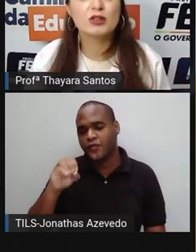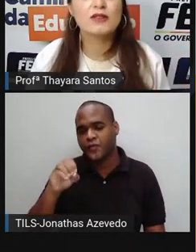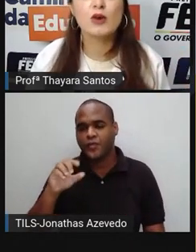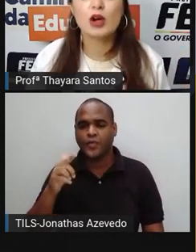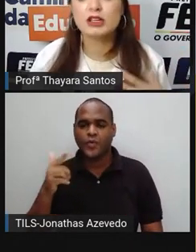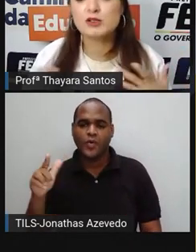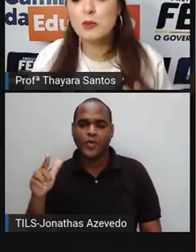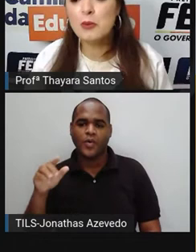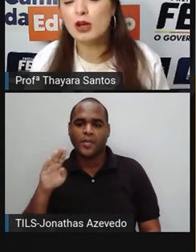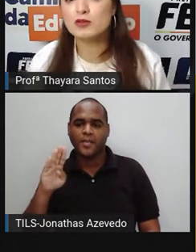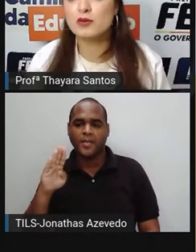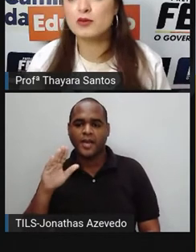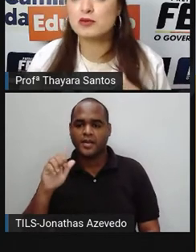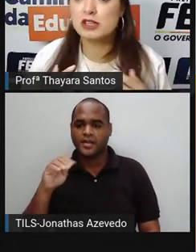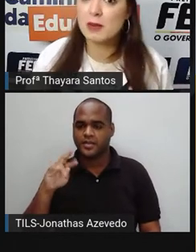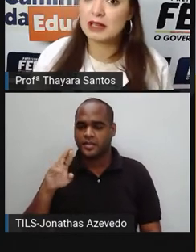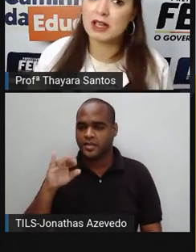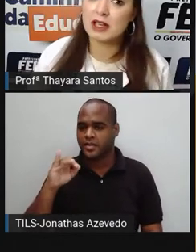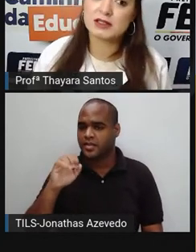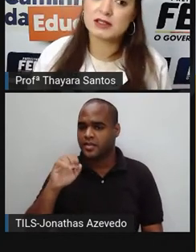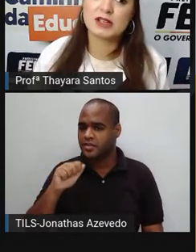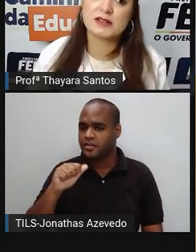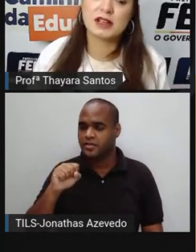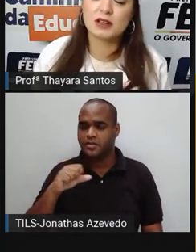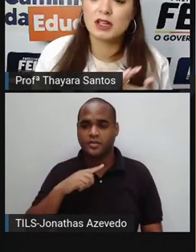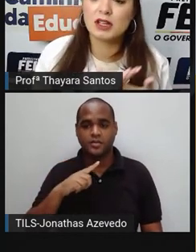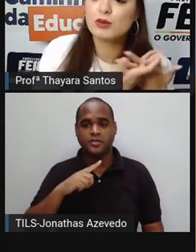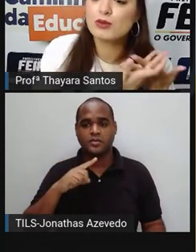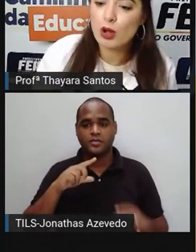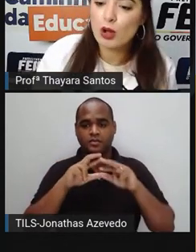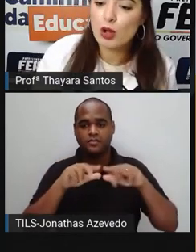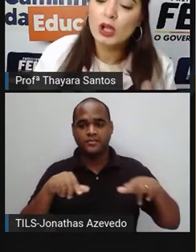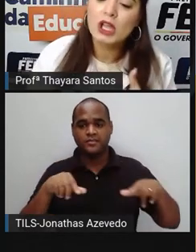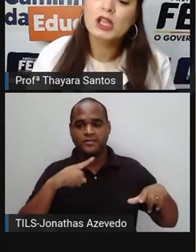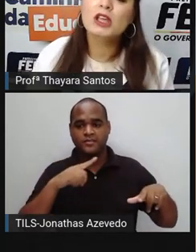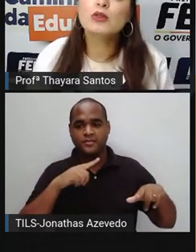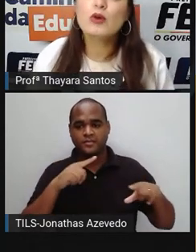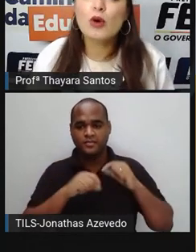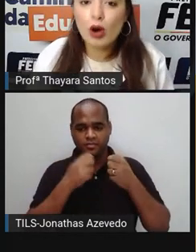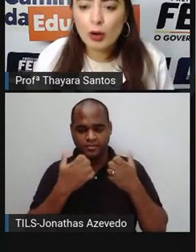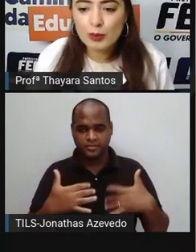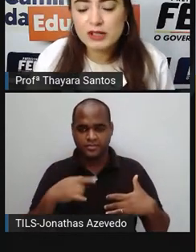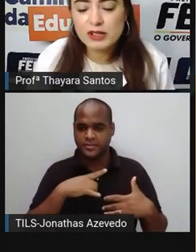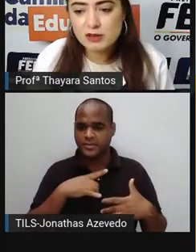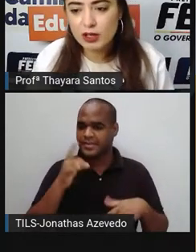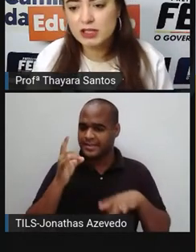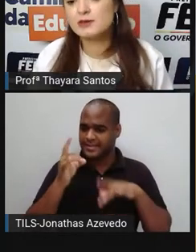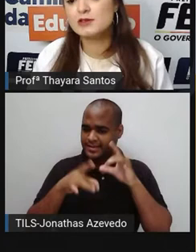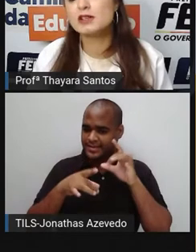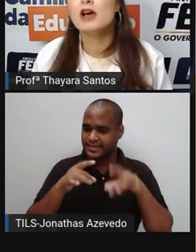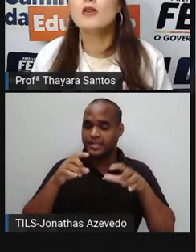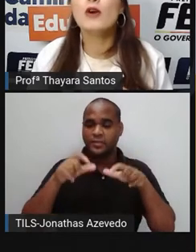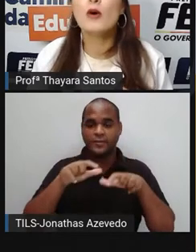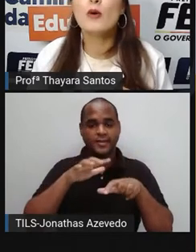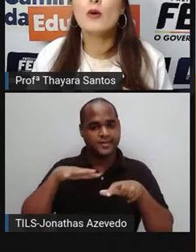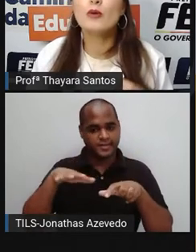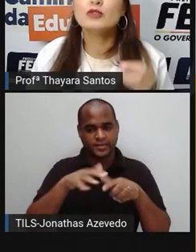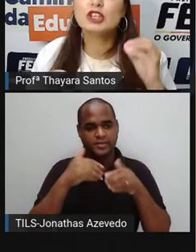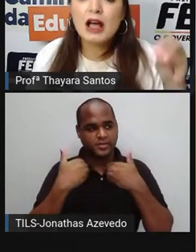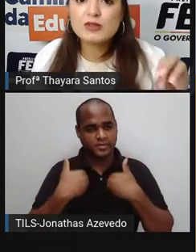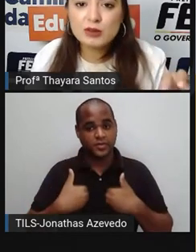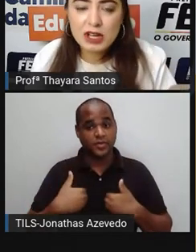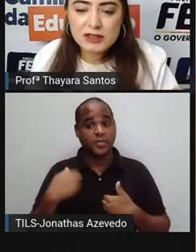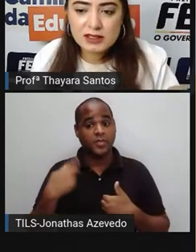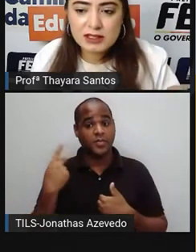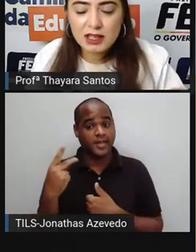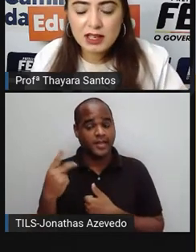toda vez que o organismo morre os fungos e as bactérias estão apresentar em mim no solo e no corpo desses organismos vão